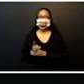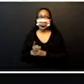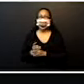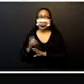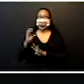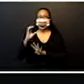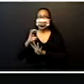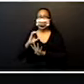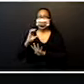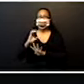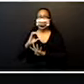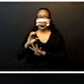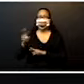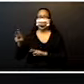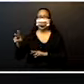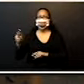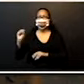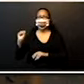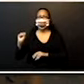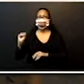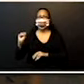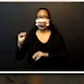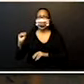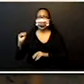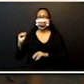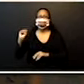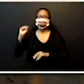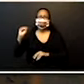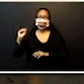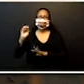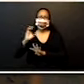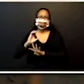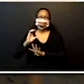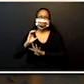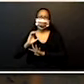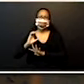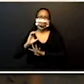centena é igual a 8? É o 8 que está lá na centena?